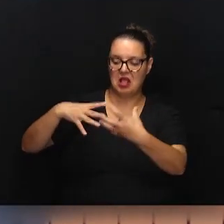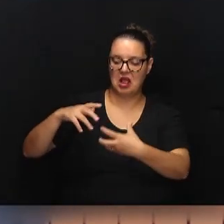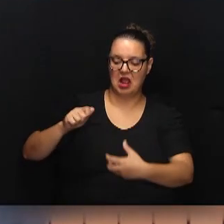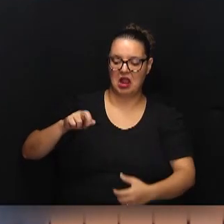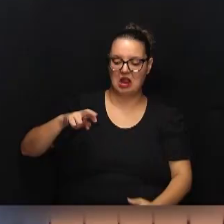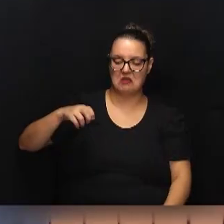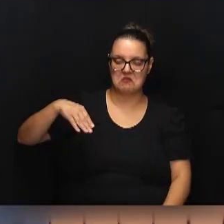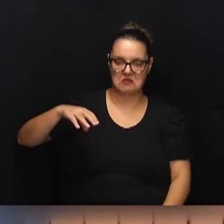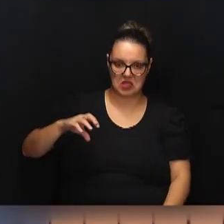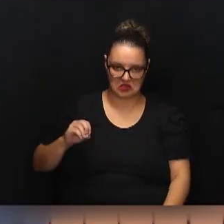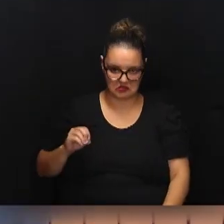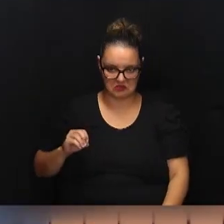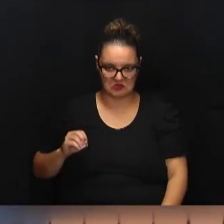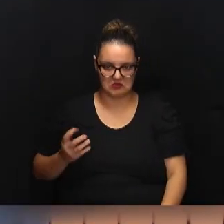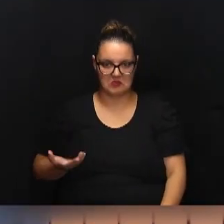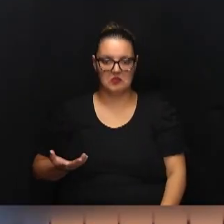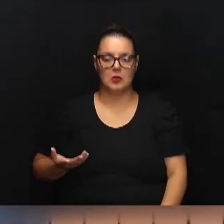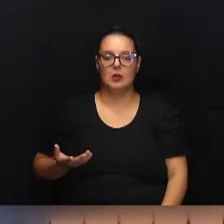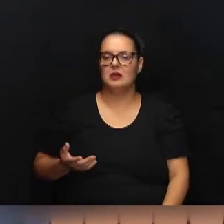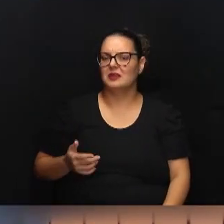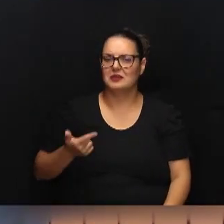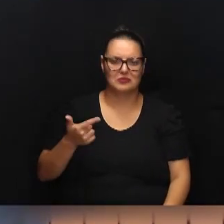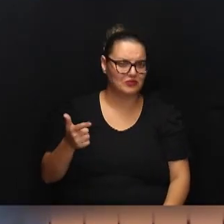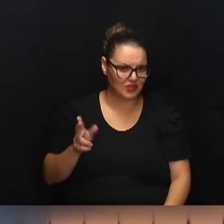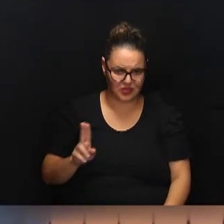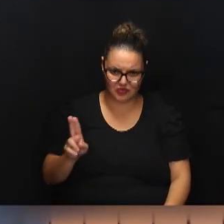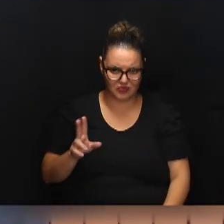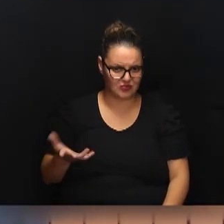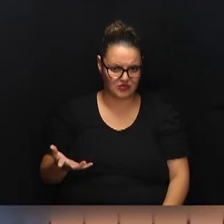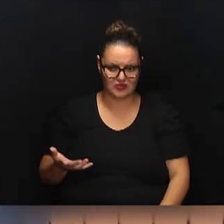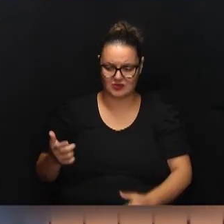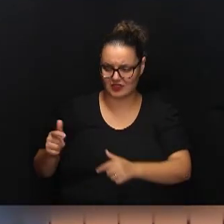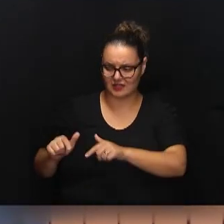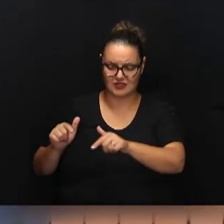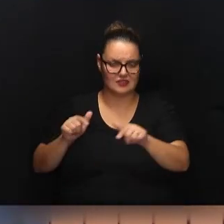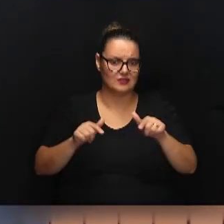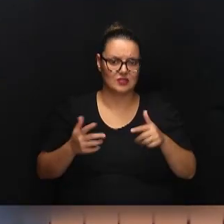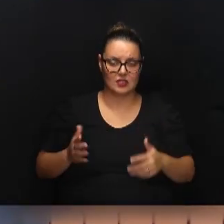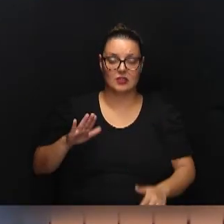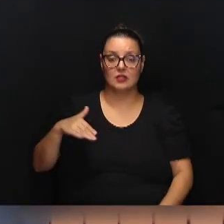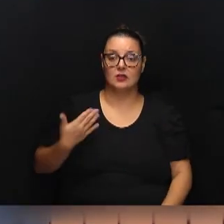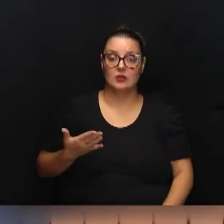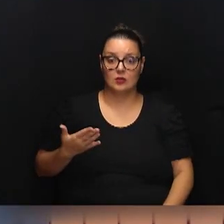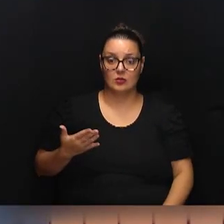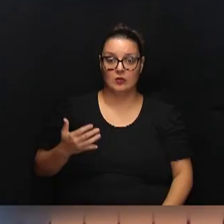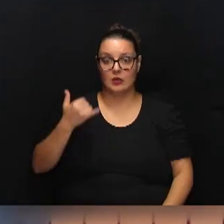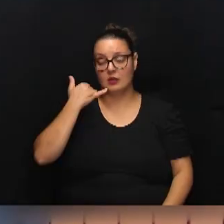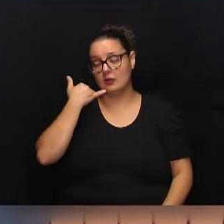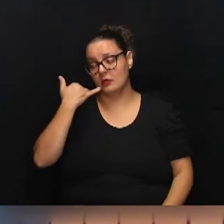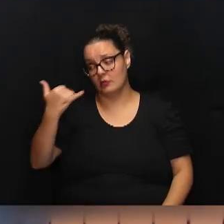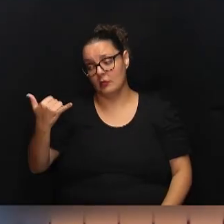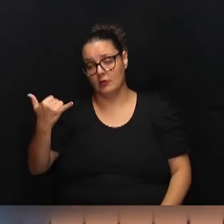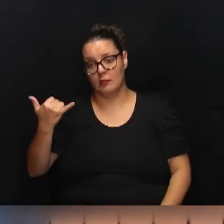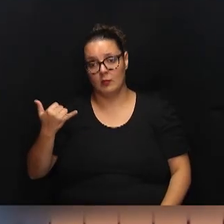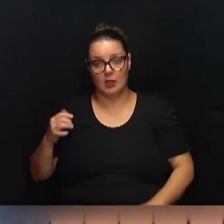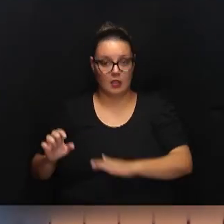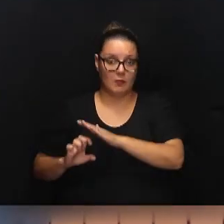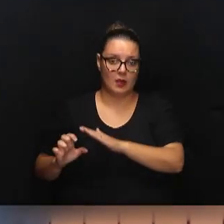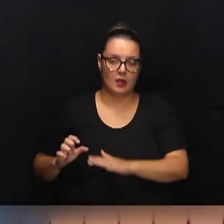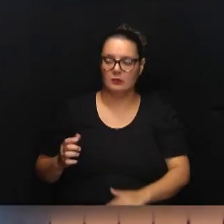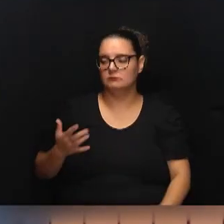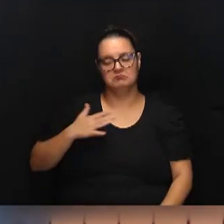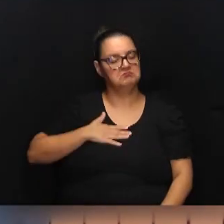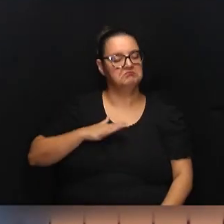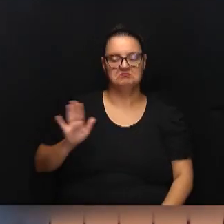de fios inutilizados ali naqueles lugares, e quando você liga para uma operadora, ele fala, não